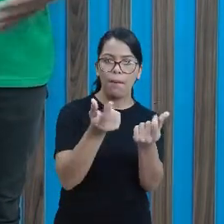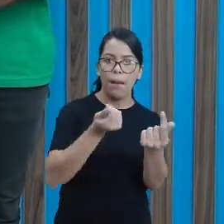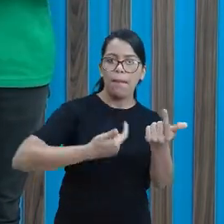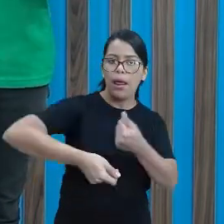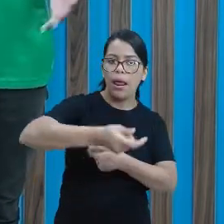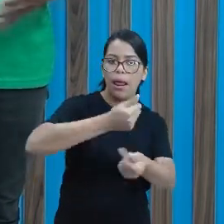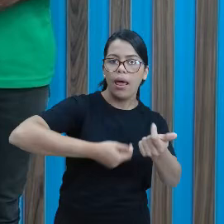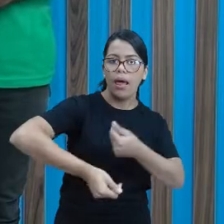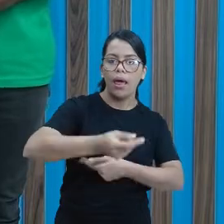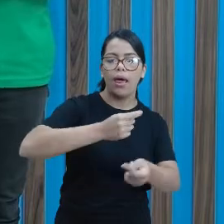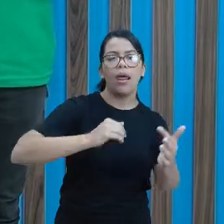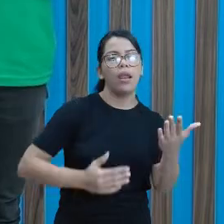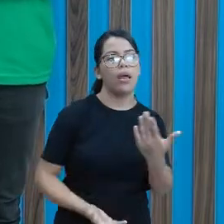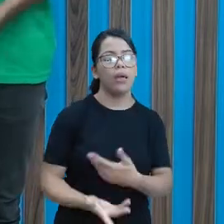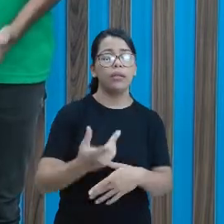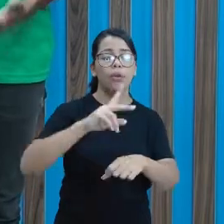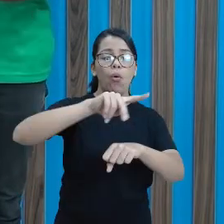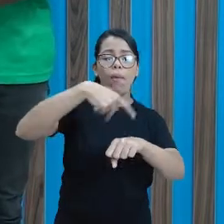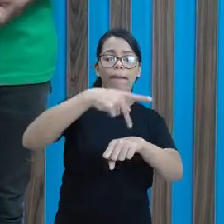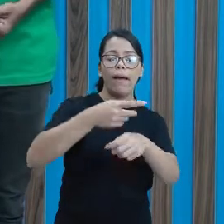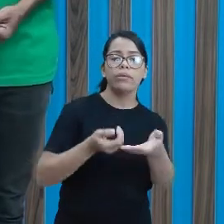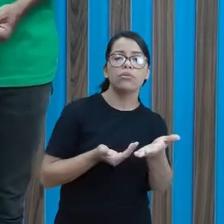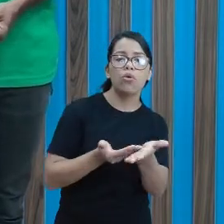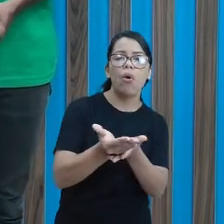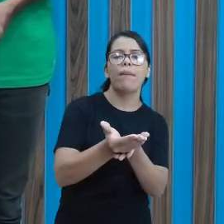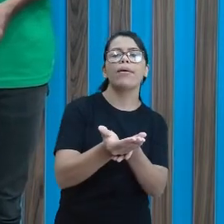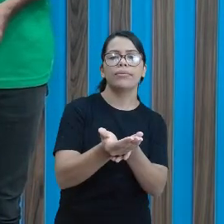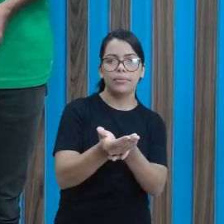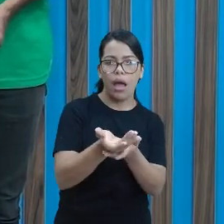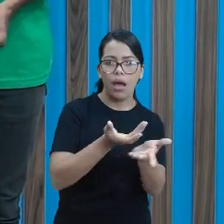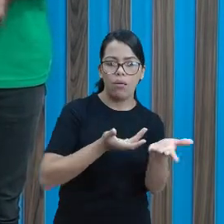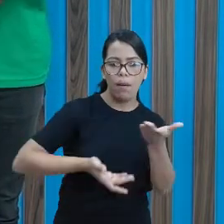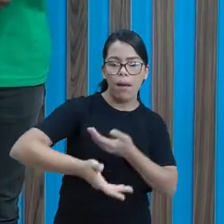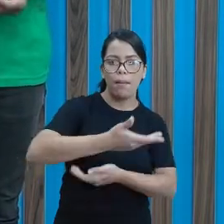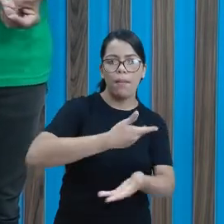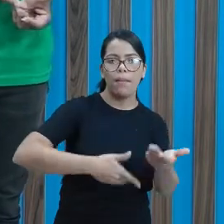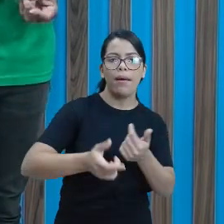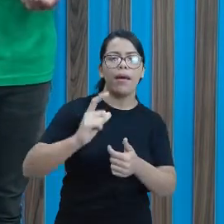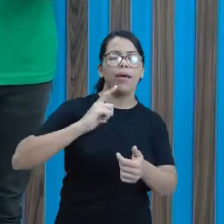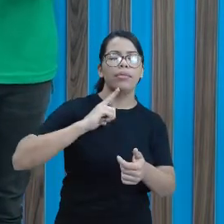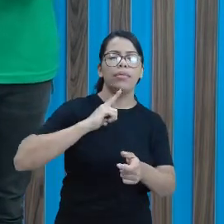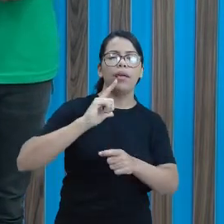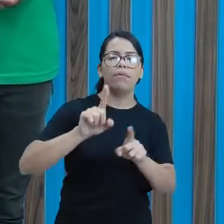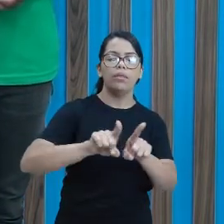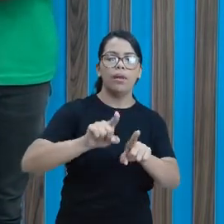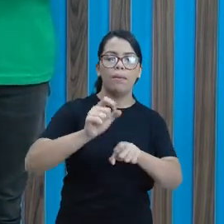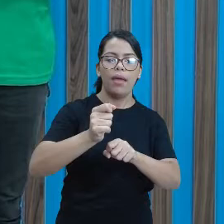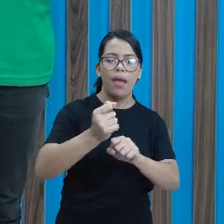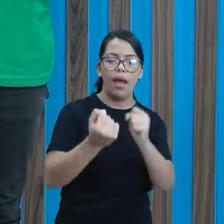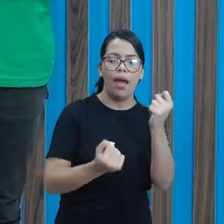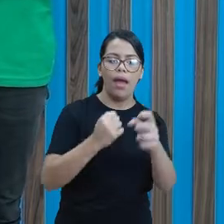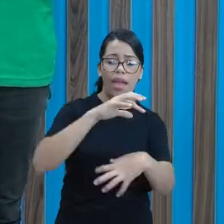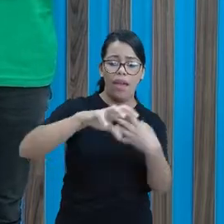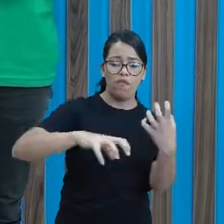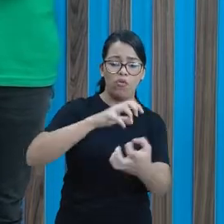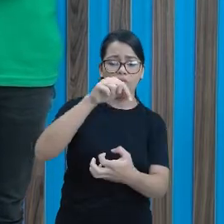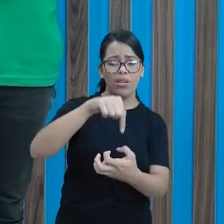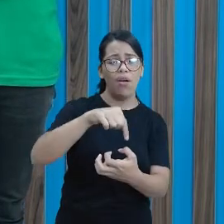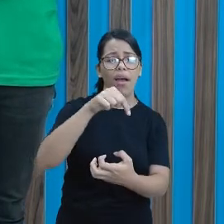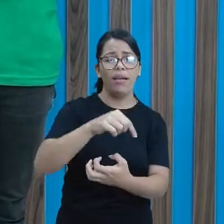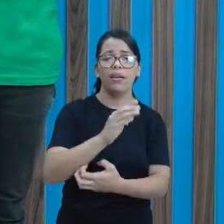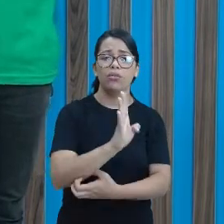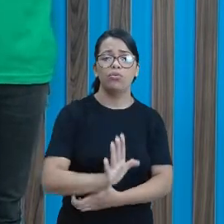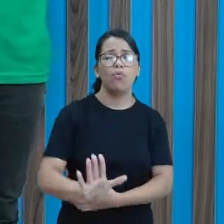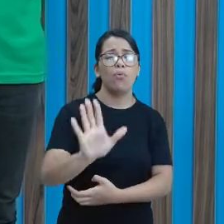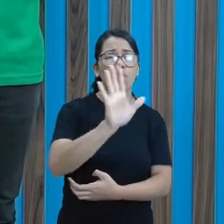países começaram a conviver. A gente teve a Revolução Tardia aqui no Brasil, que demorou muito, enquanto lá na